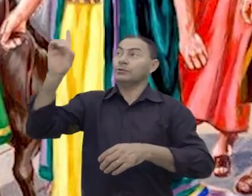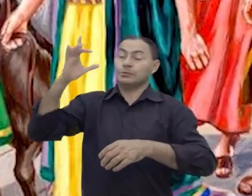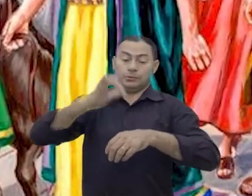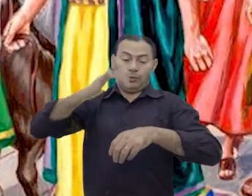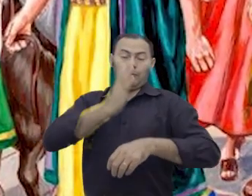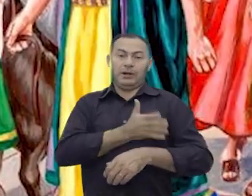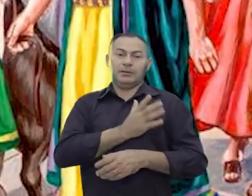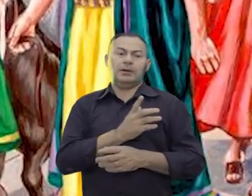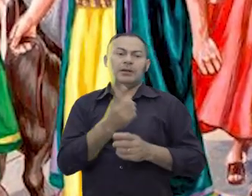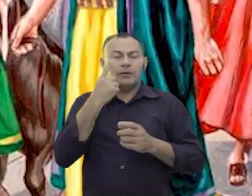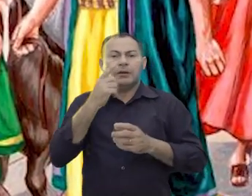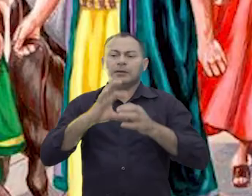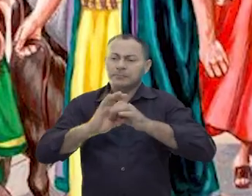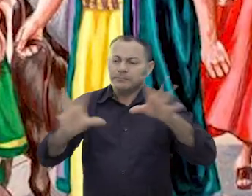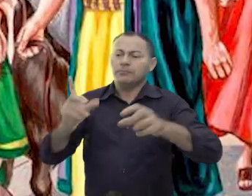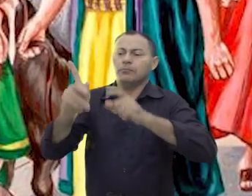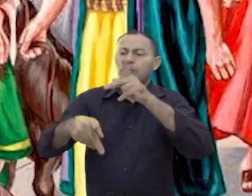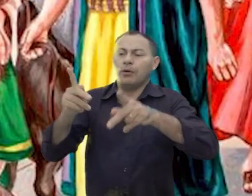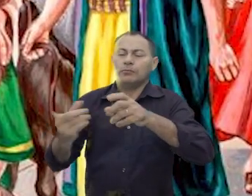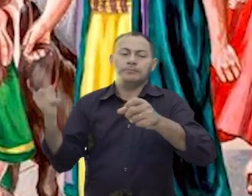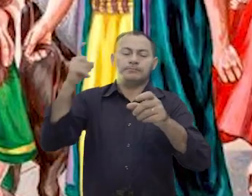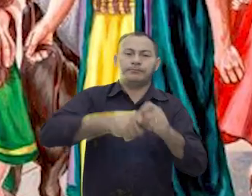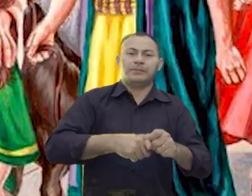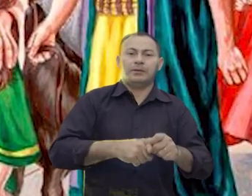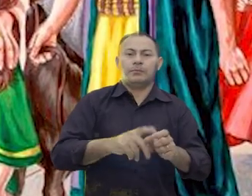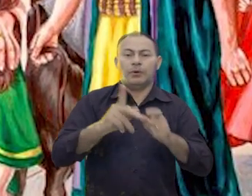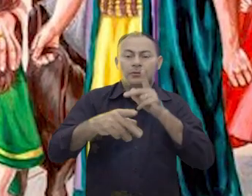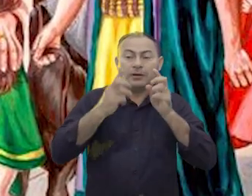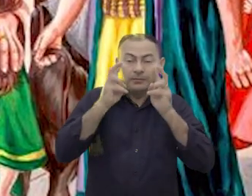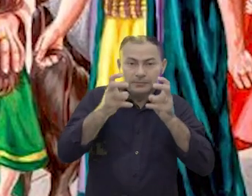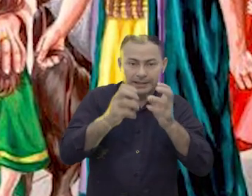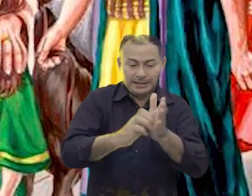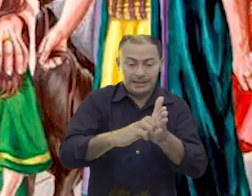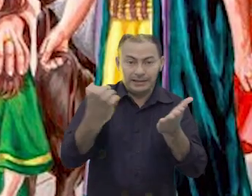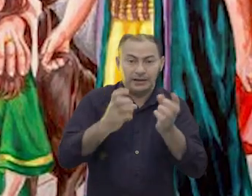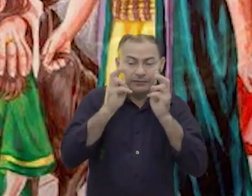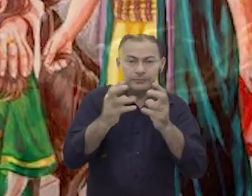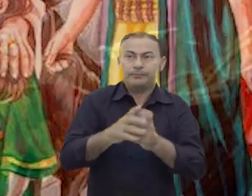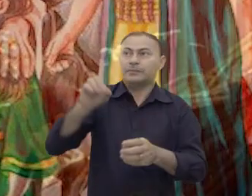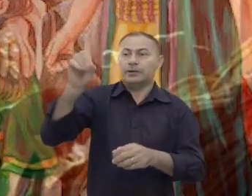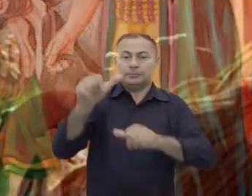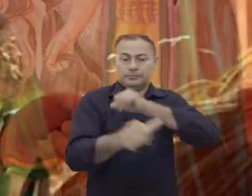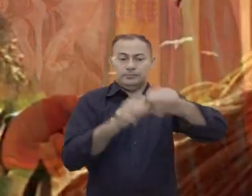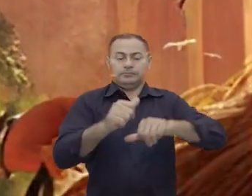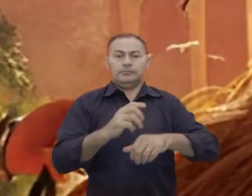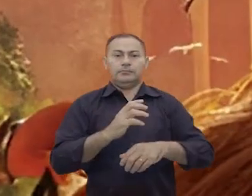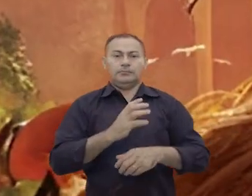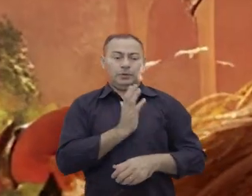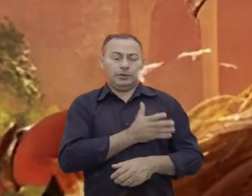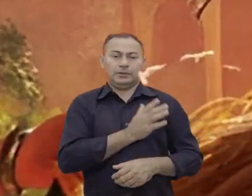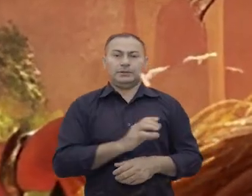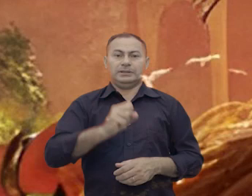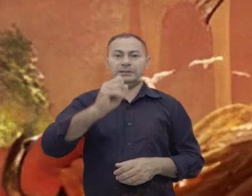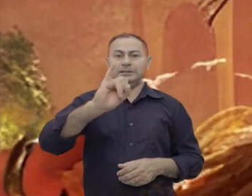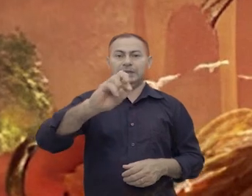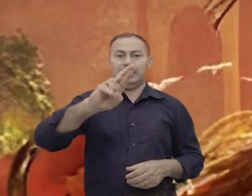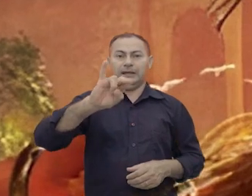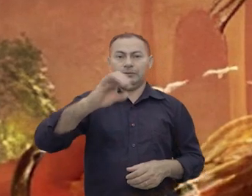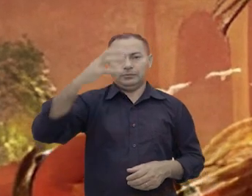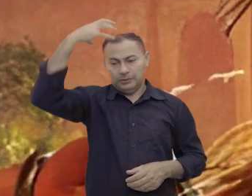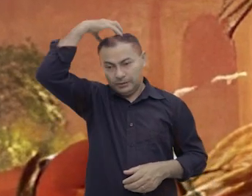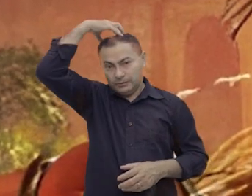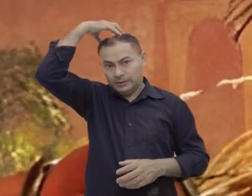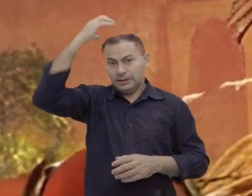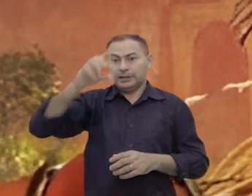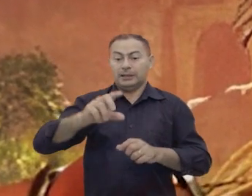o retorno do povo, Deus provou que estava por trás daquele retorno. Ao mesmo tempo, Deus moveu o coração de Ciro de tal